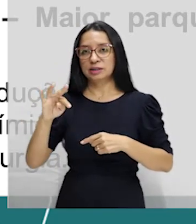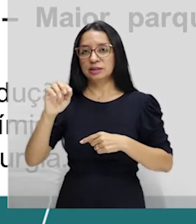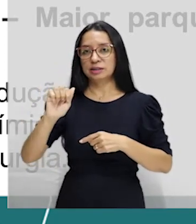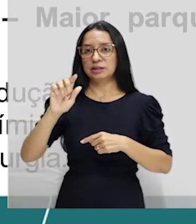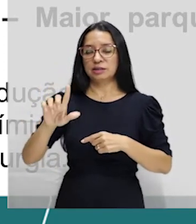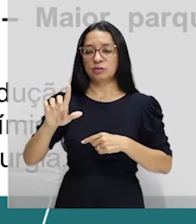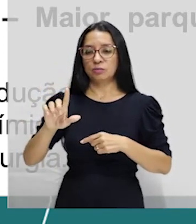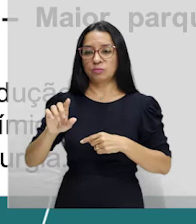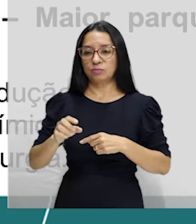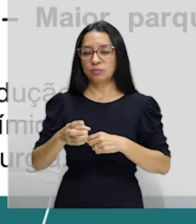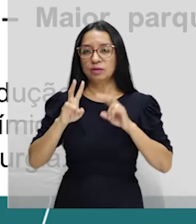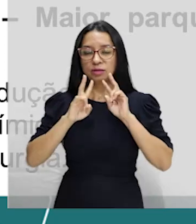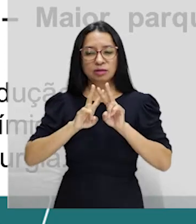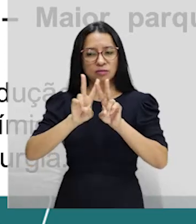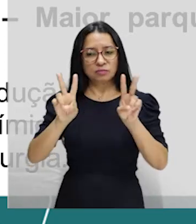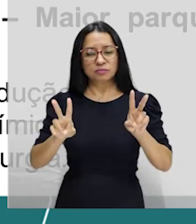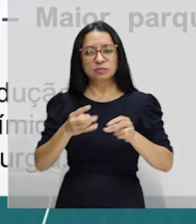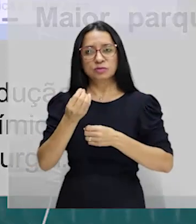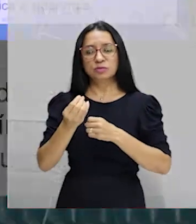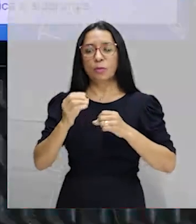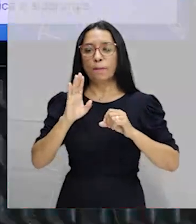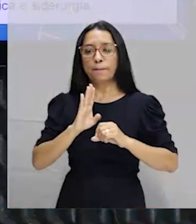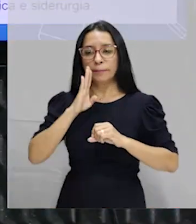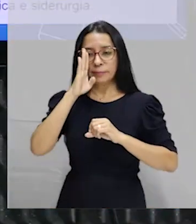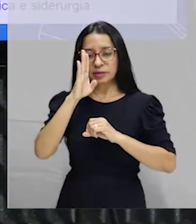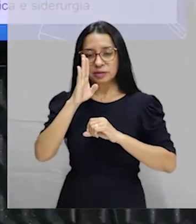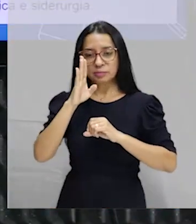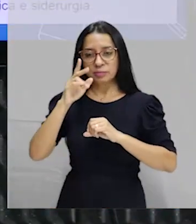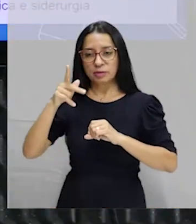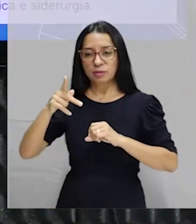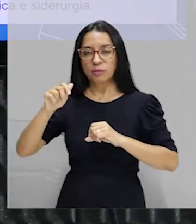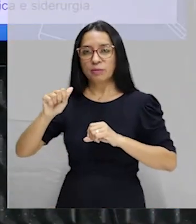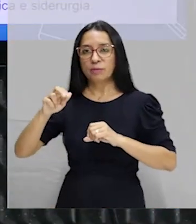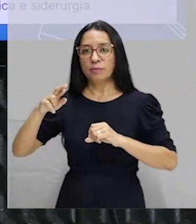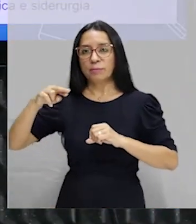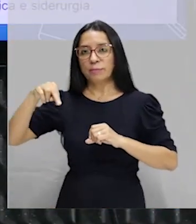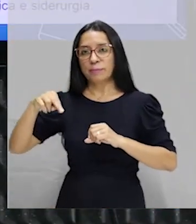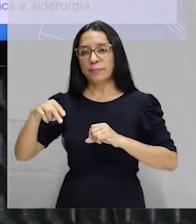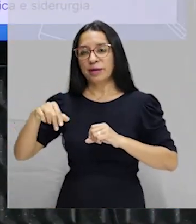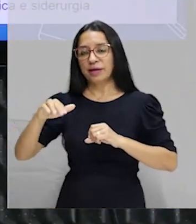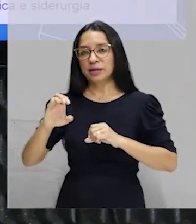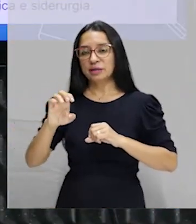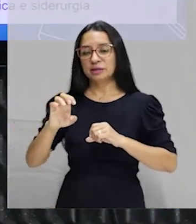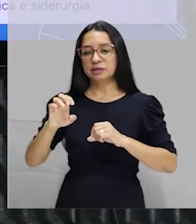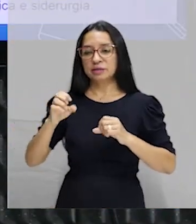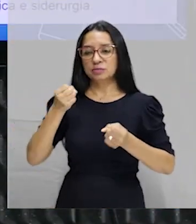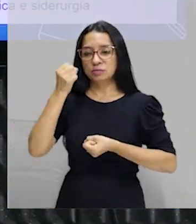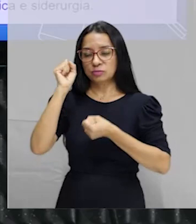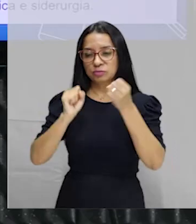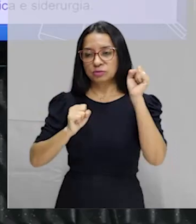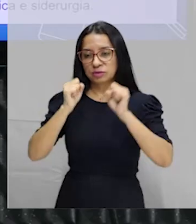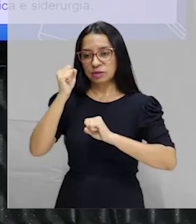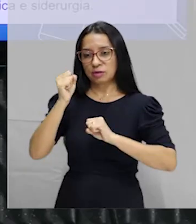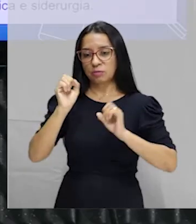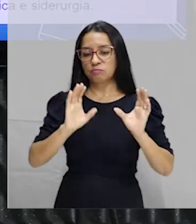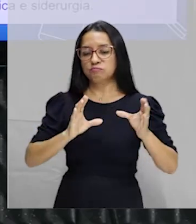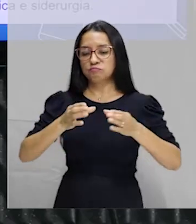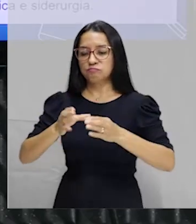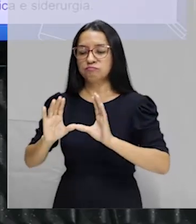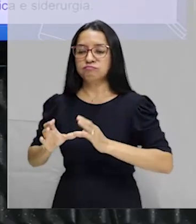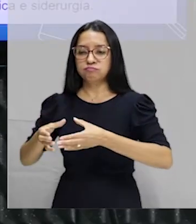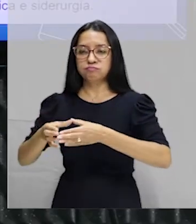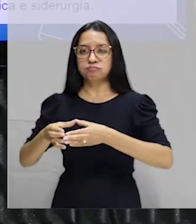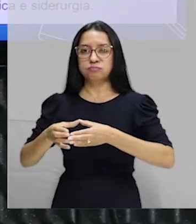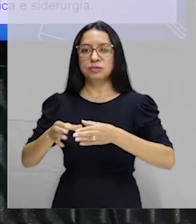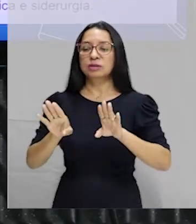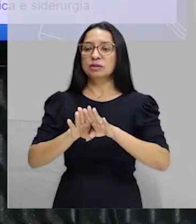É considerado o principal parque industrial da Alemanha, mas também o principal parque industrial da Europa,